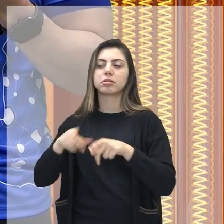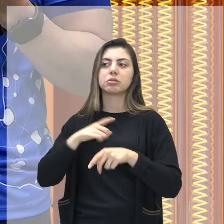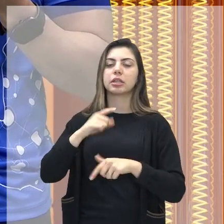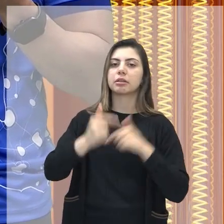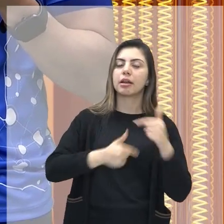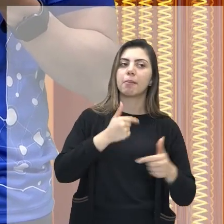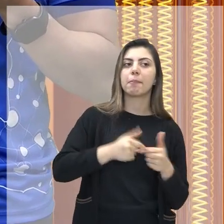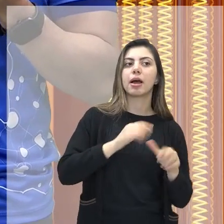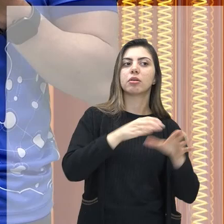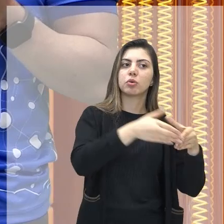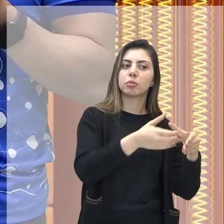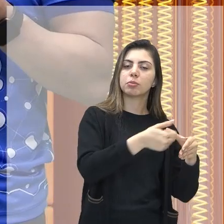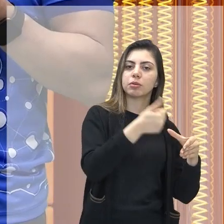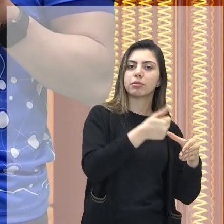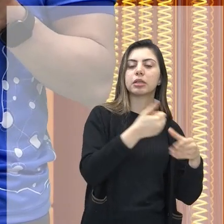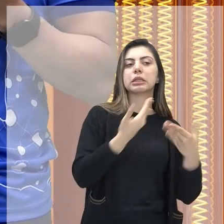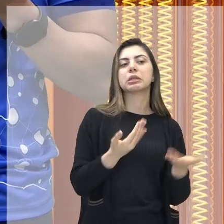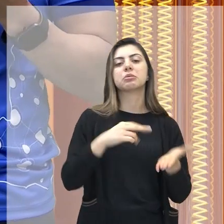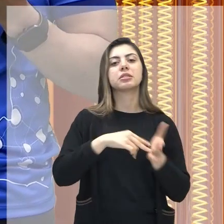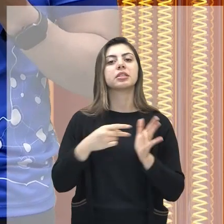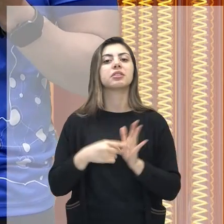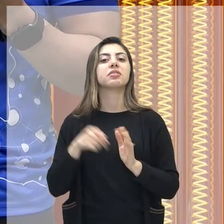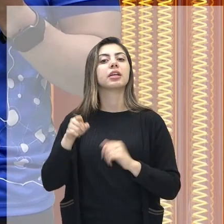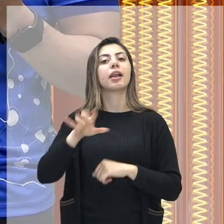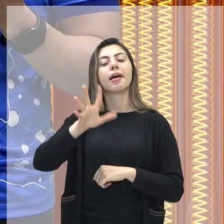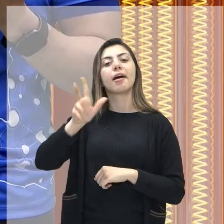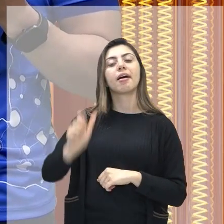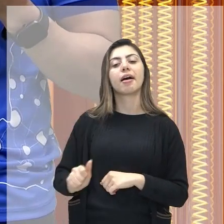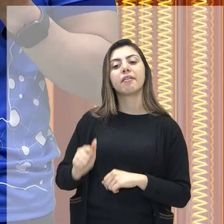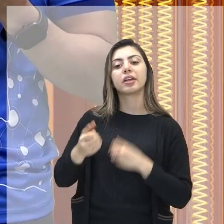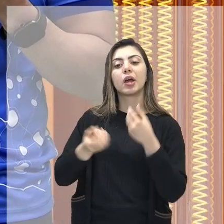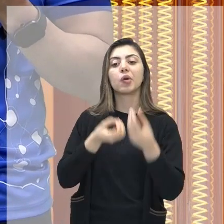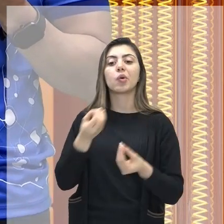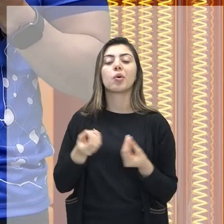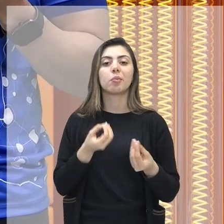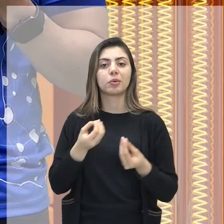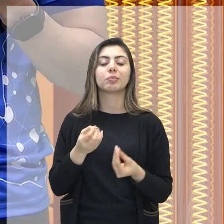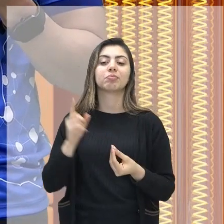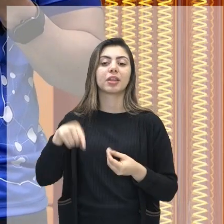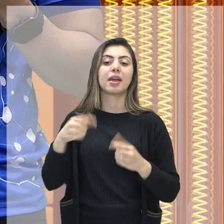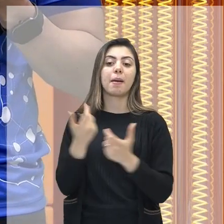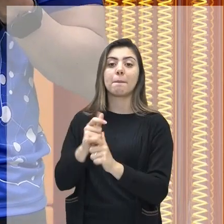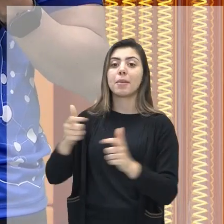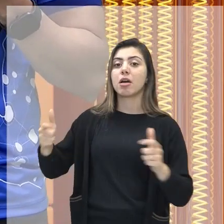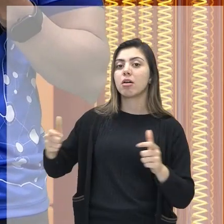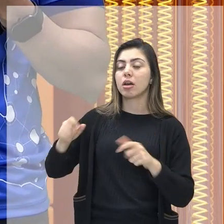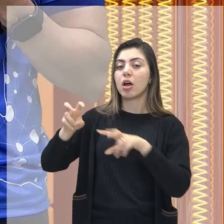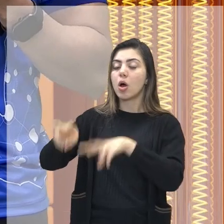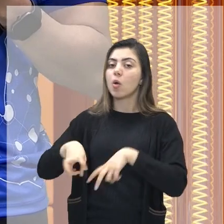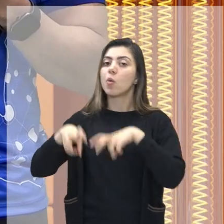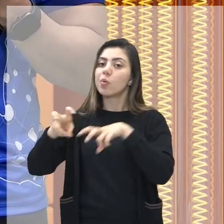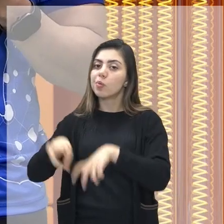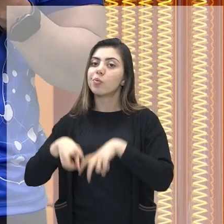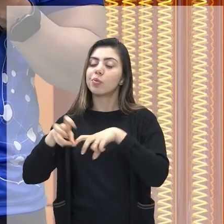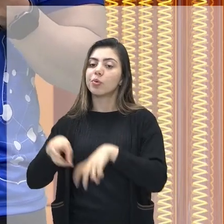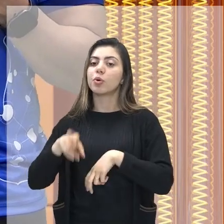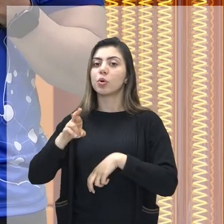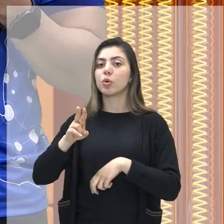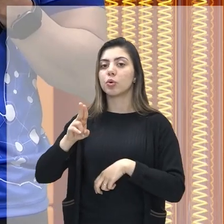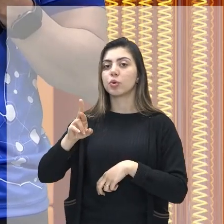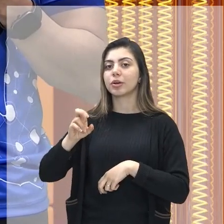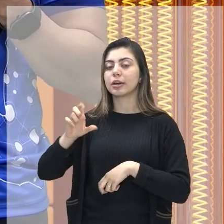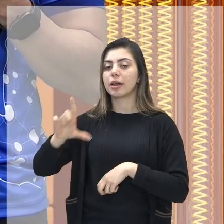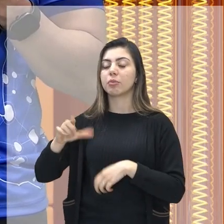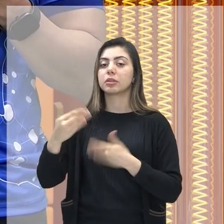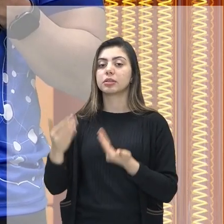pecuária, por exemplo, isso significa dizer que a África ainda é predominantemente rural. Ou seja, com mais da